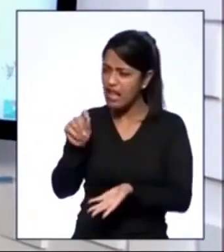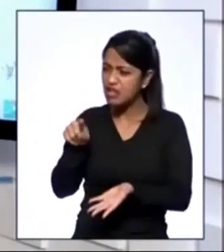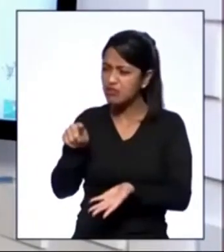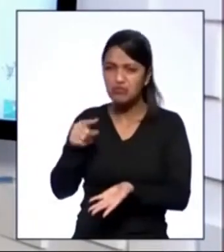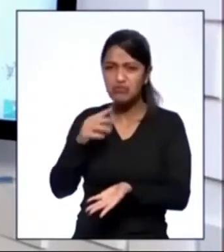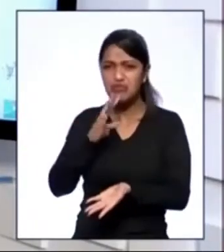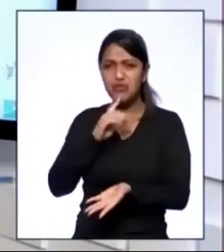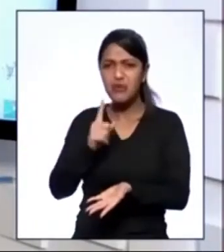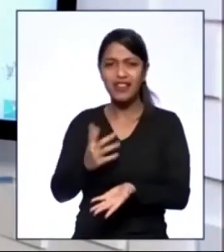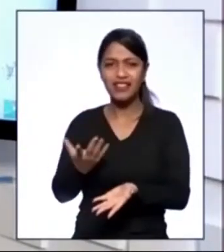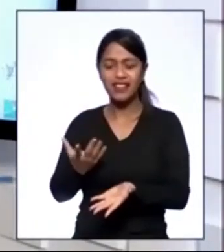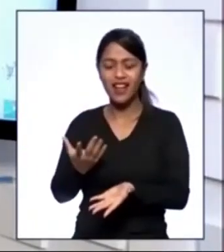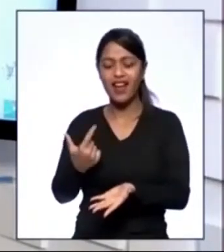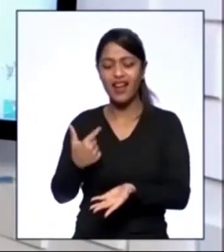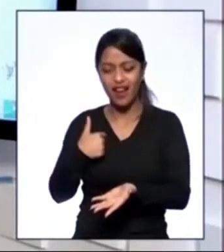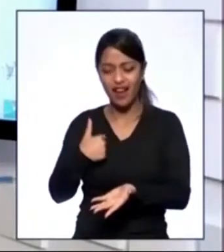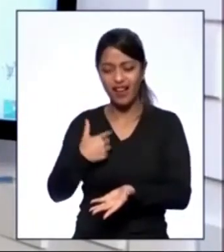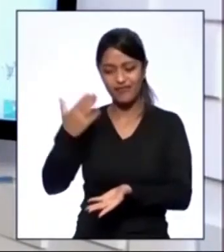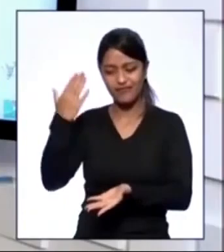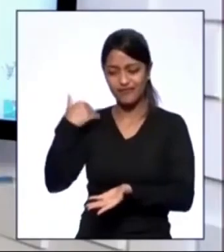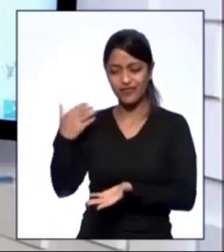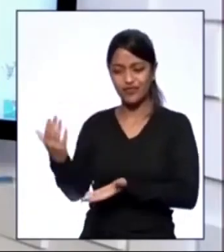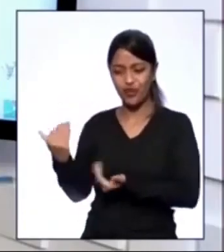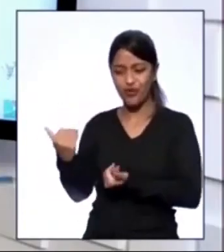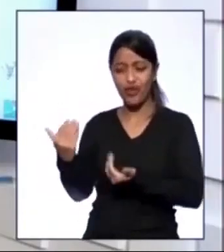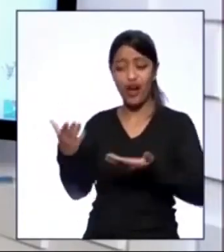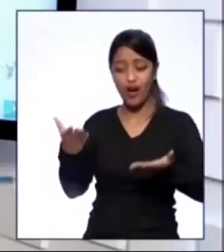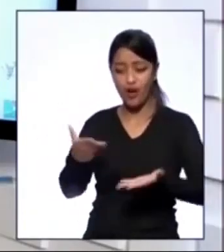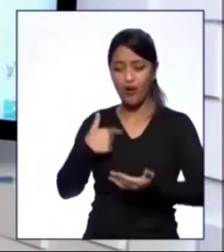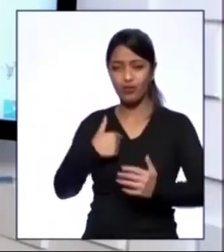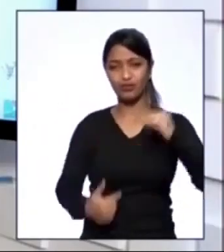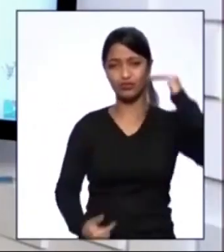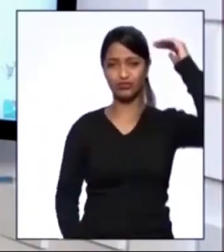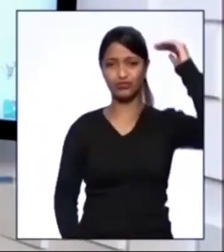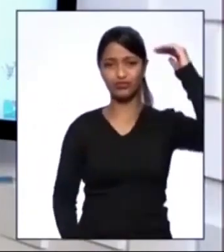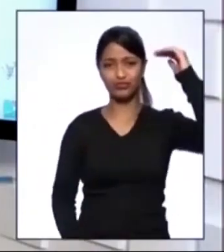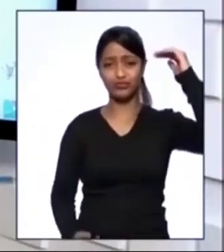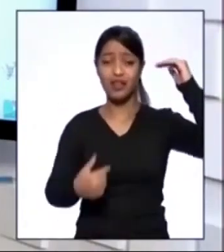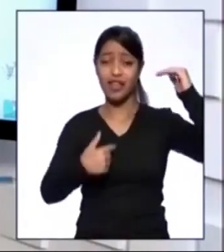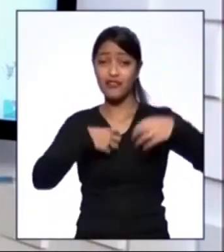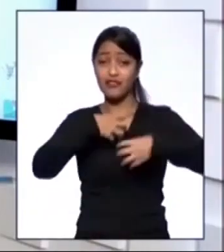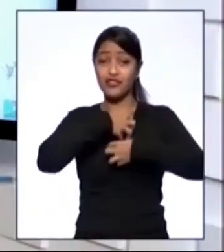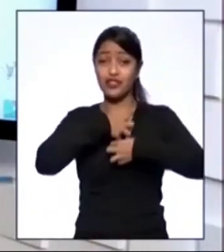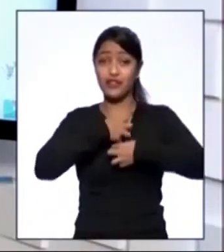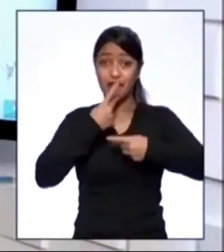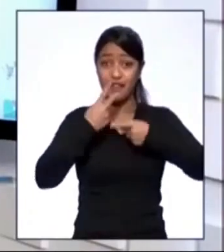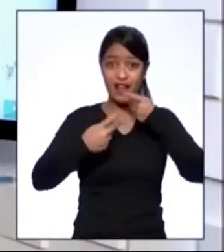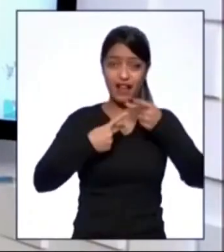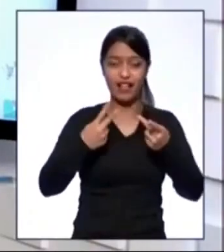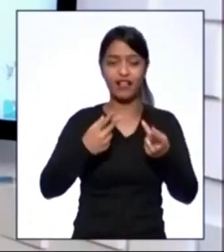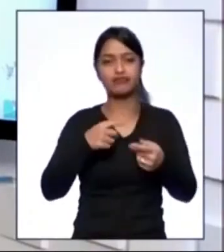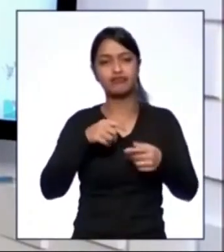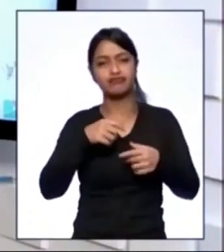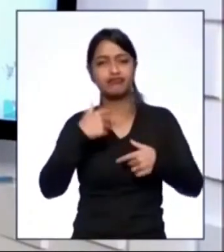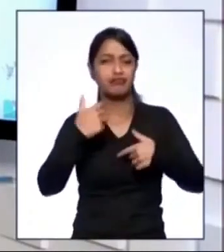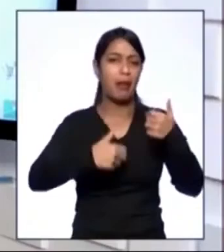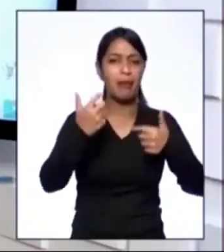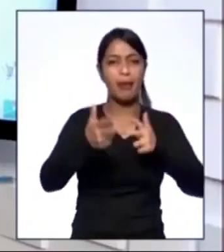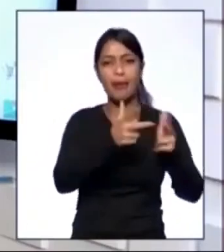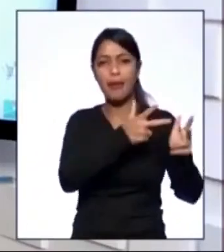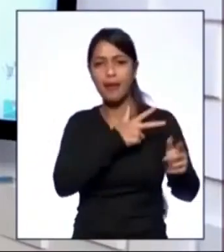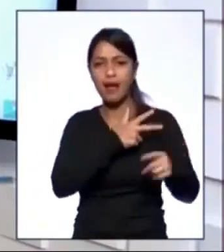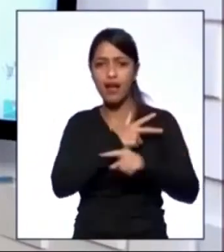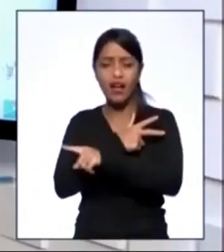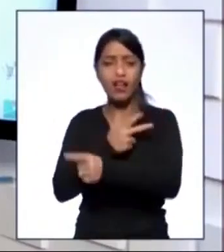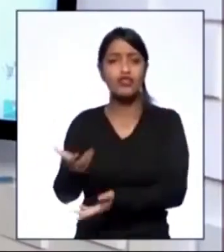do mundo do jovem para o mundo do adulto. É quando as gírias que você usa já não são mais as gírias da galera que está